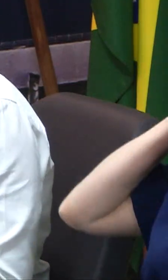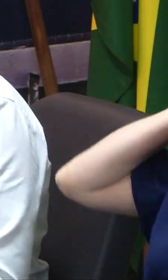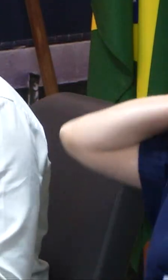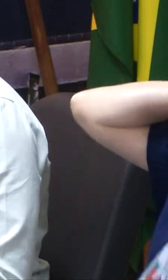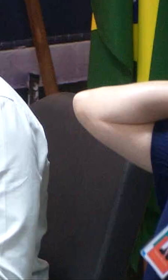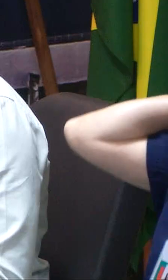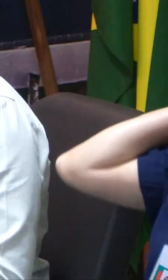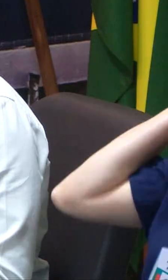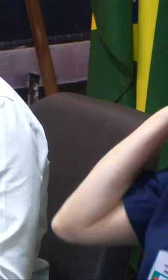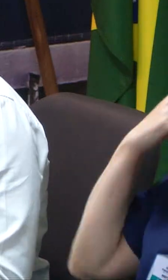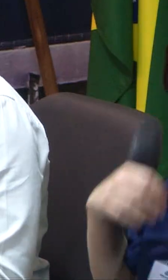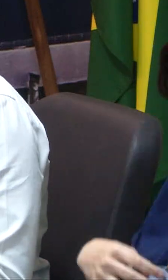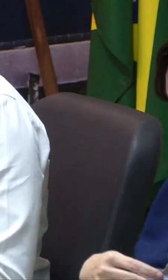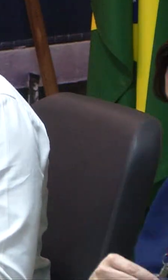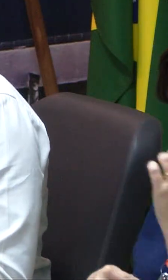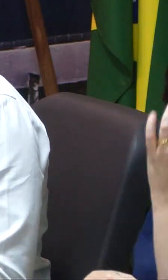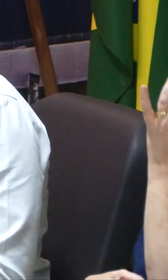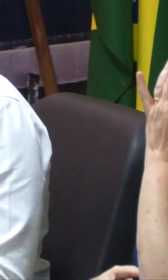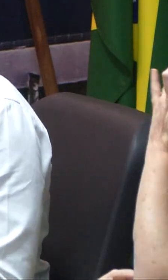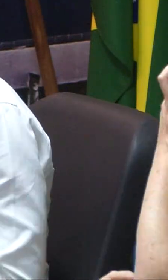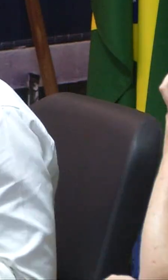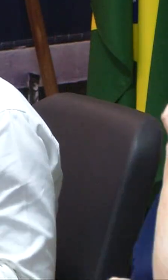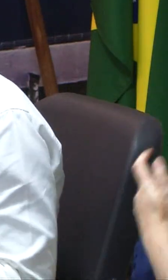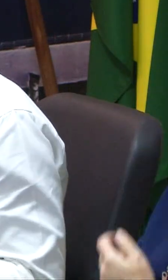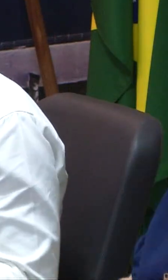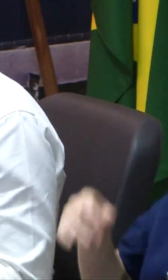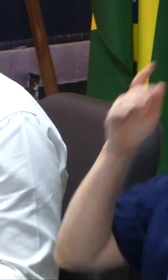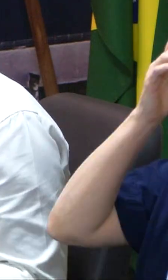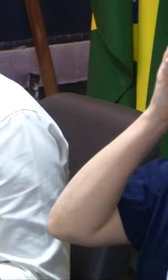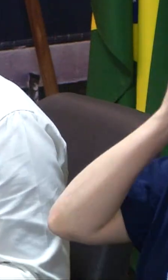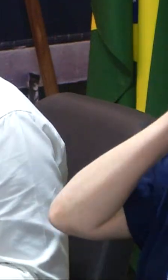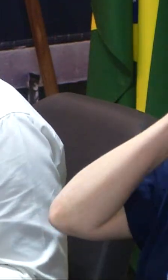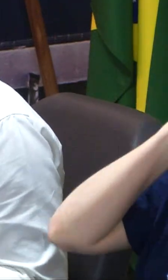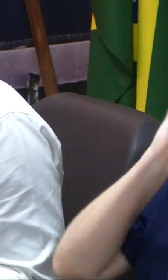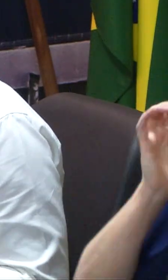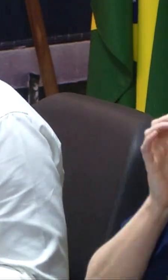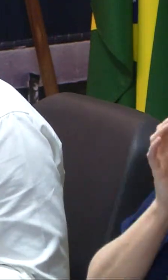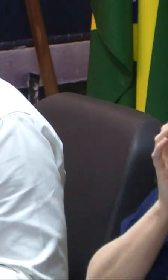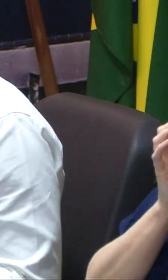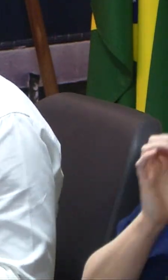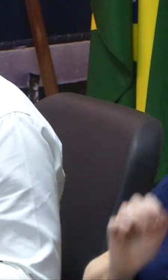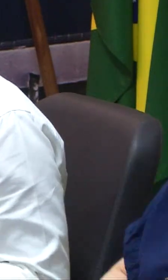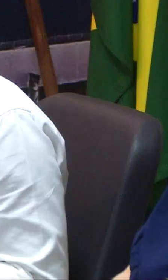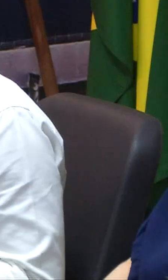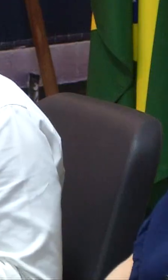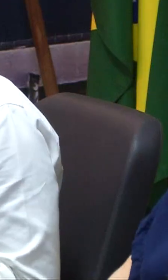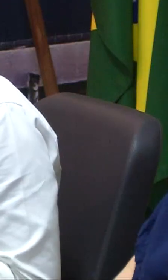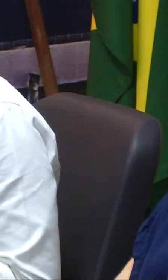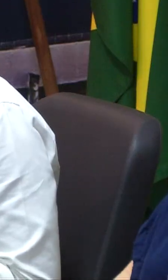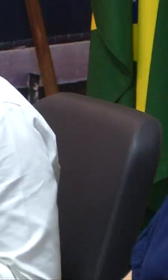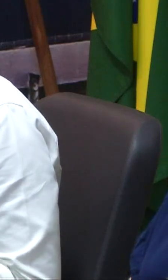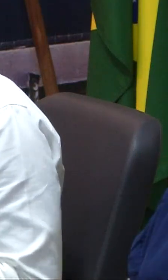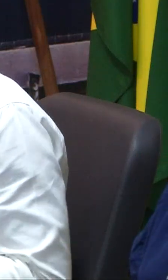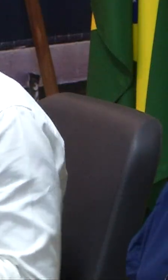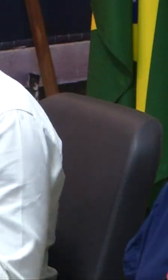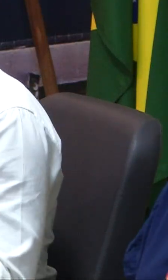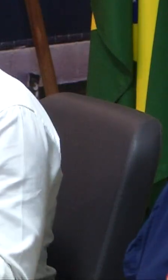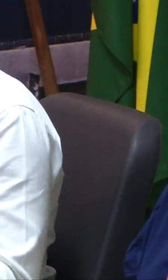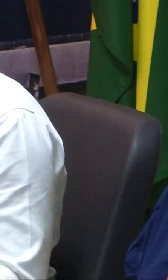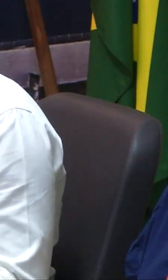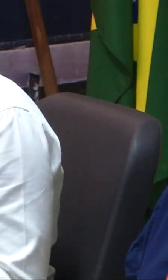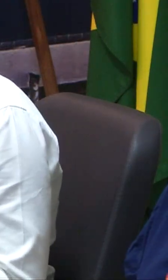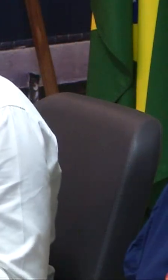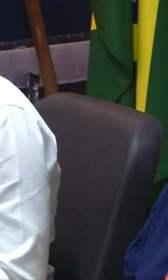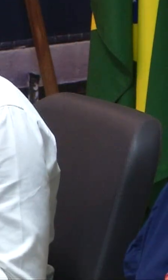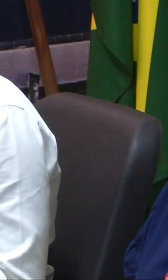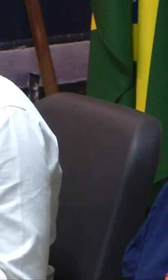deve nortear aqui as fiscalizações, porque a gente deve realmente fiscalizar e verificar esses abusos, essas práticas, antes que elas ocorram